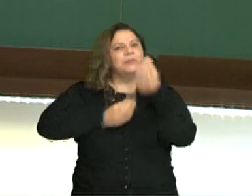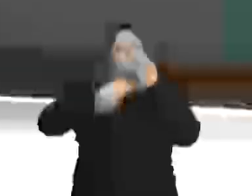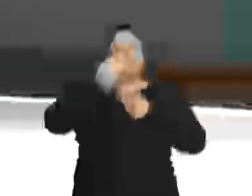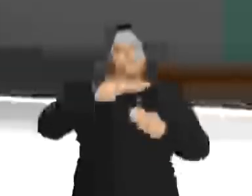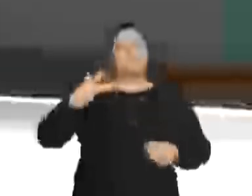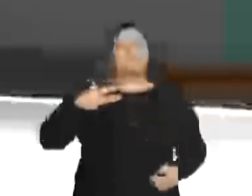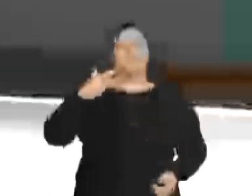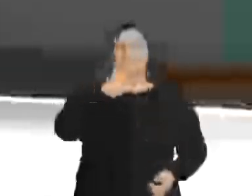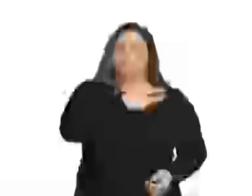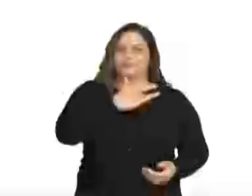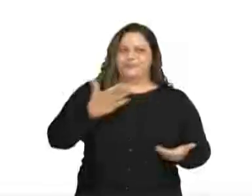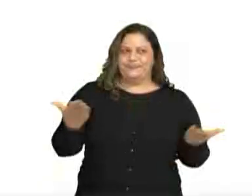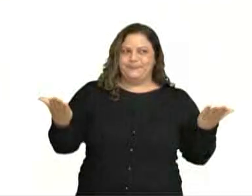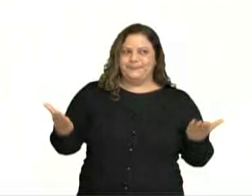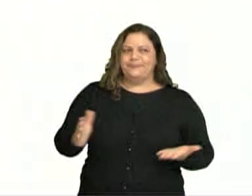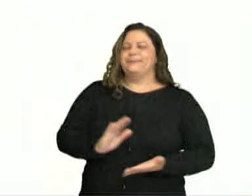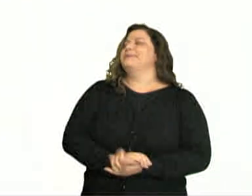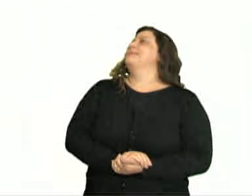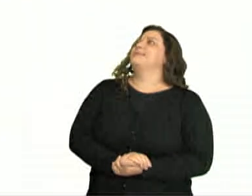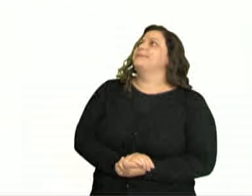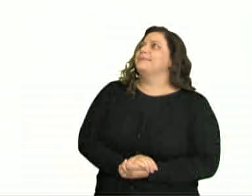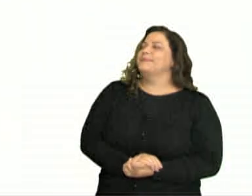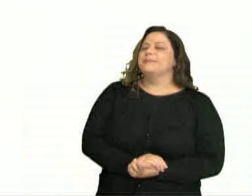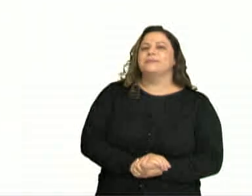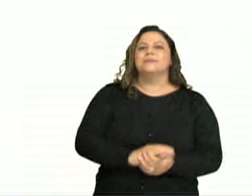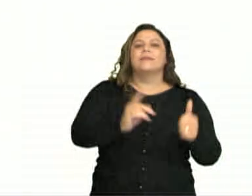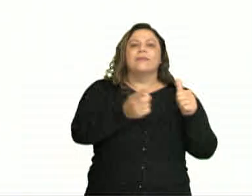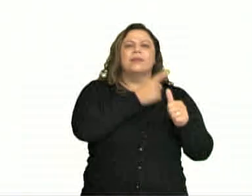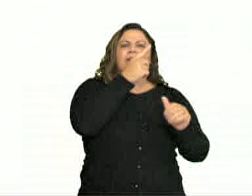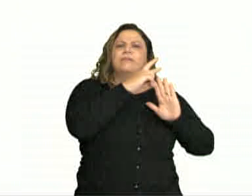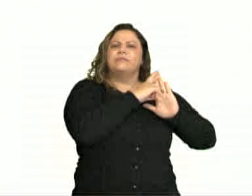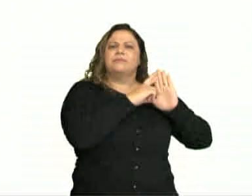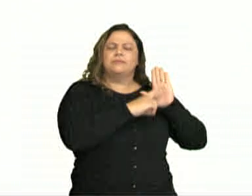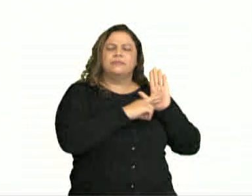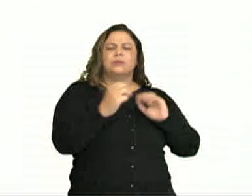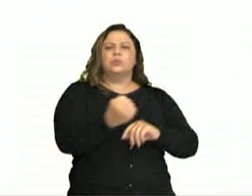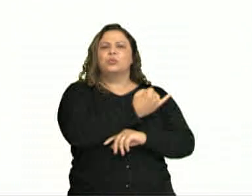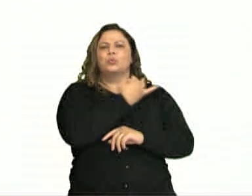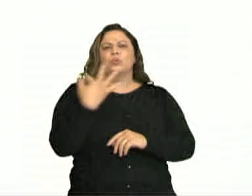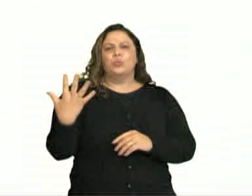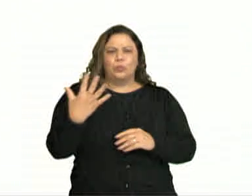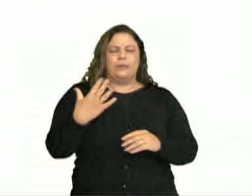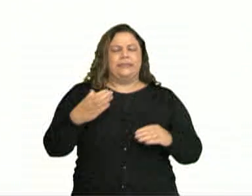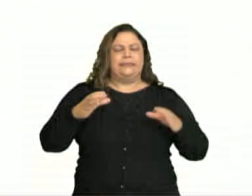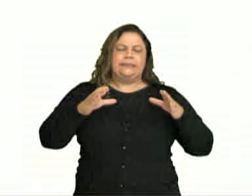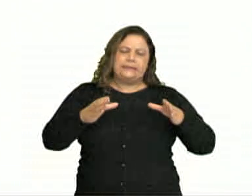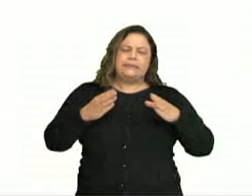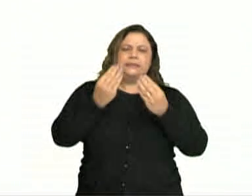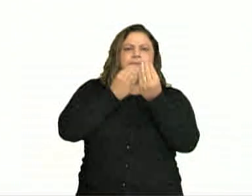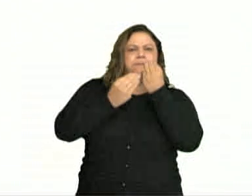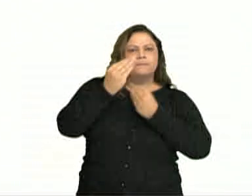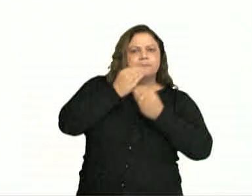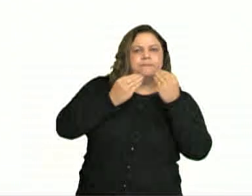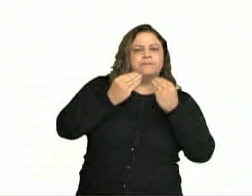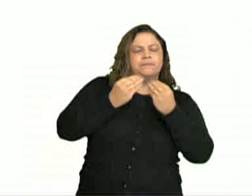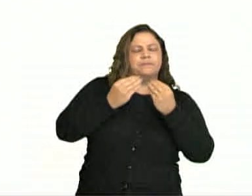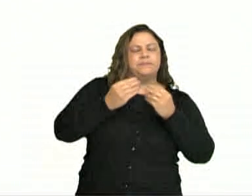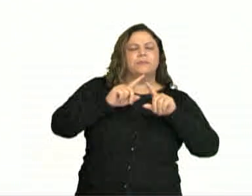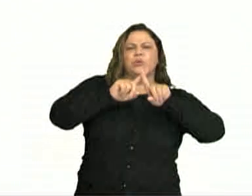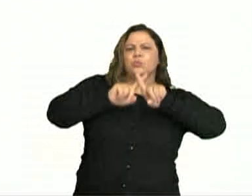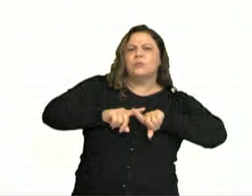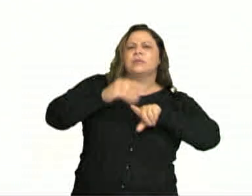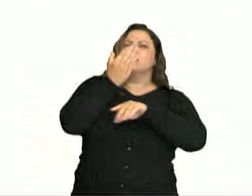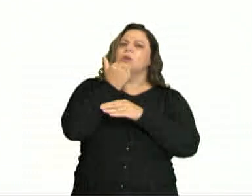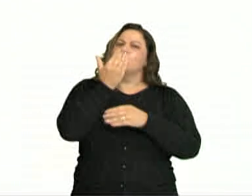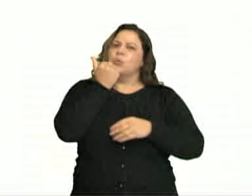saudável? Uma das primeiras regras tem a ver com o número de refeições a fazer durante o dia. O correto é